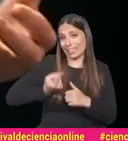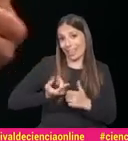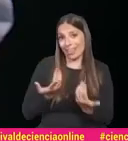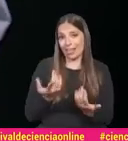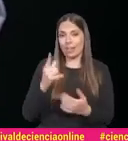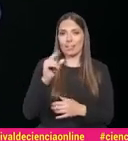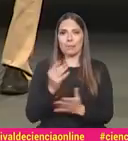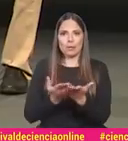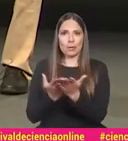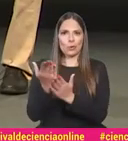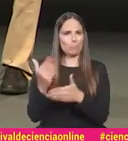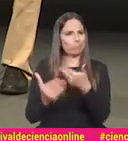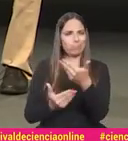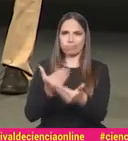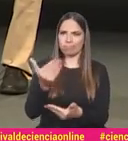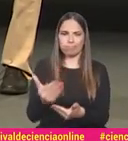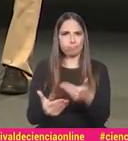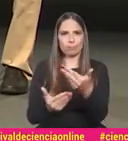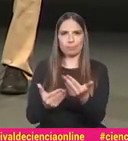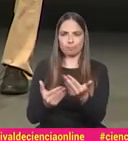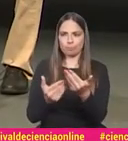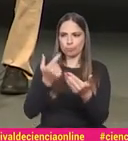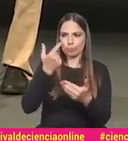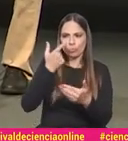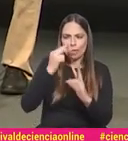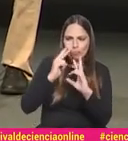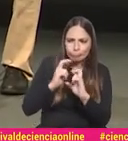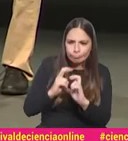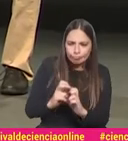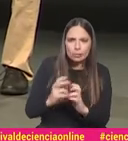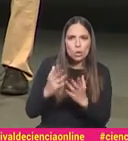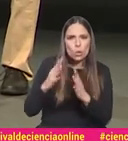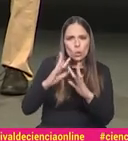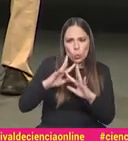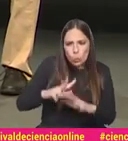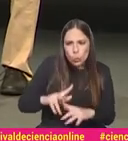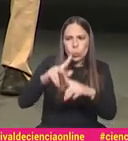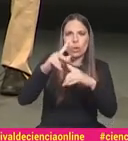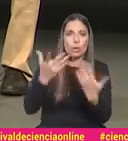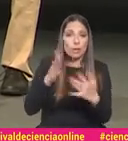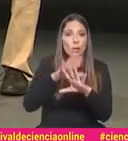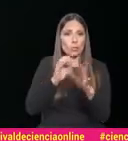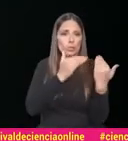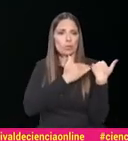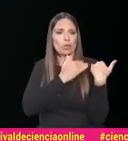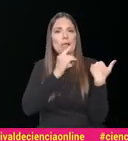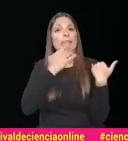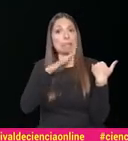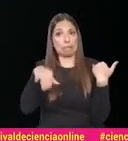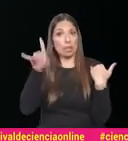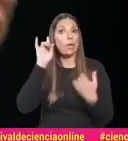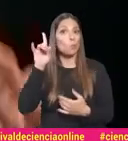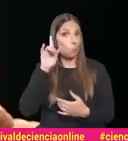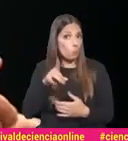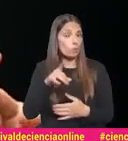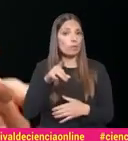e continuar a avançar na produção do conhecimento. Portanto, a responsabilidade da ciência é também importante